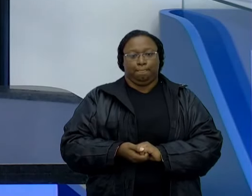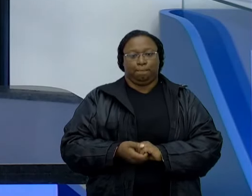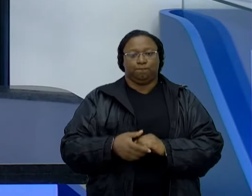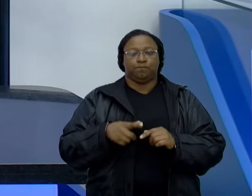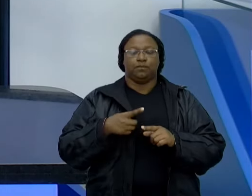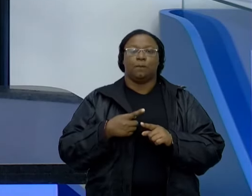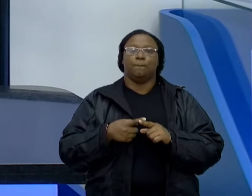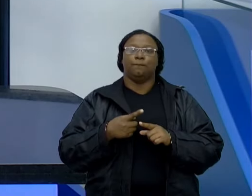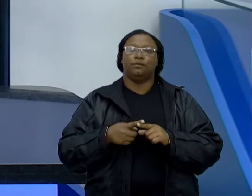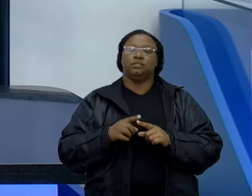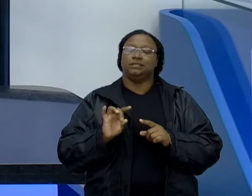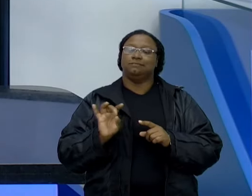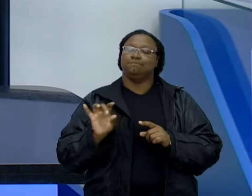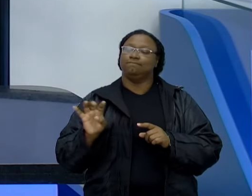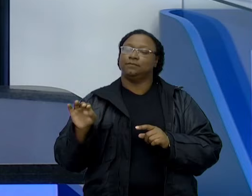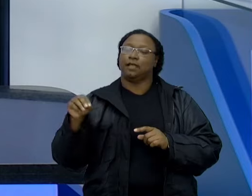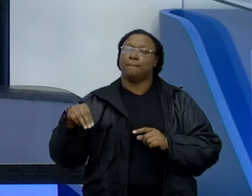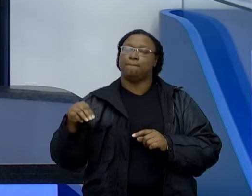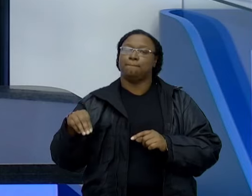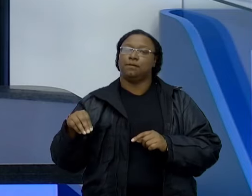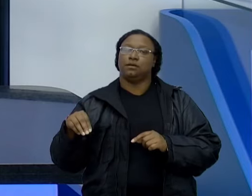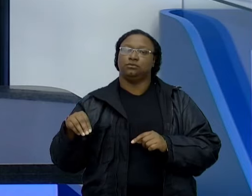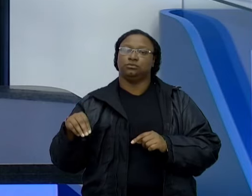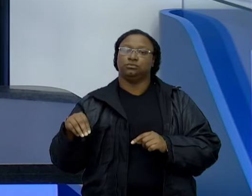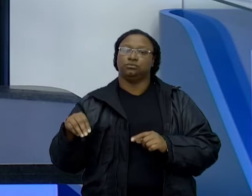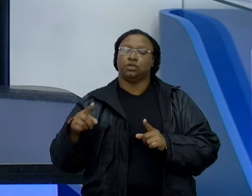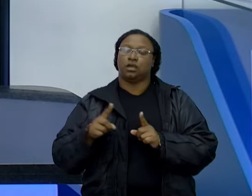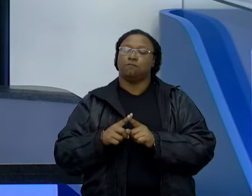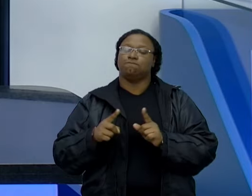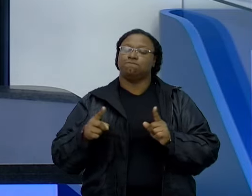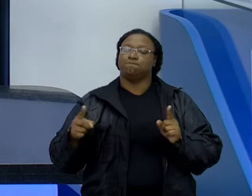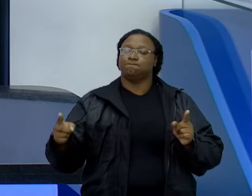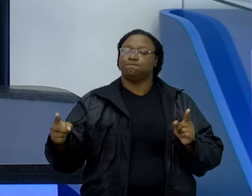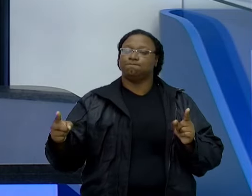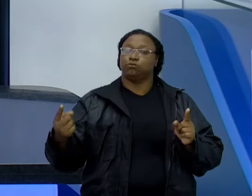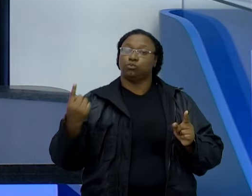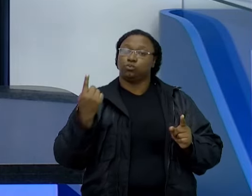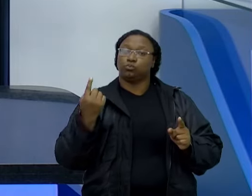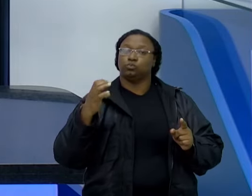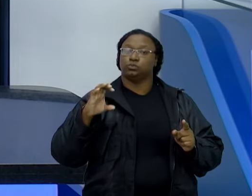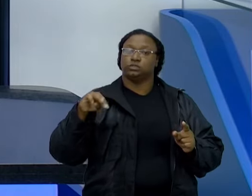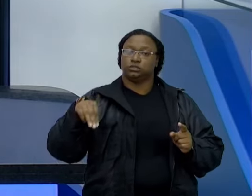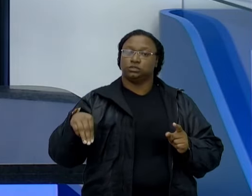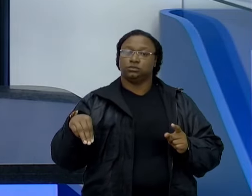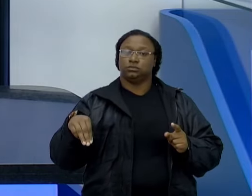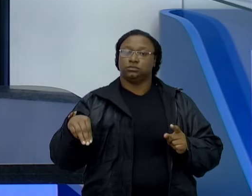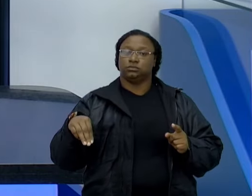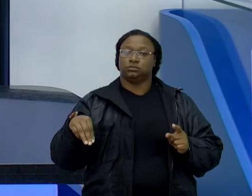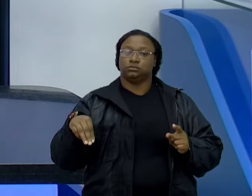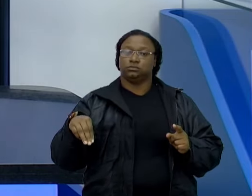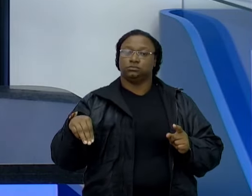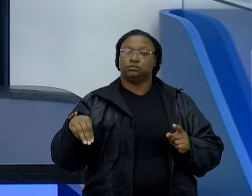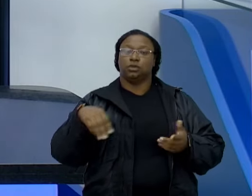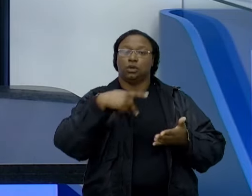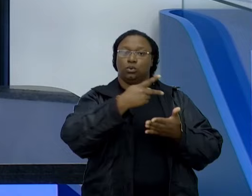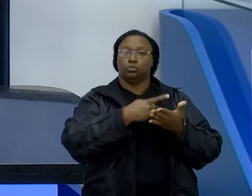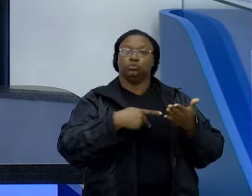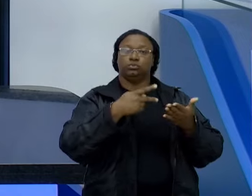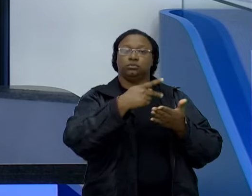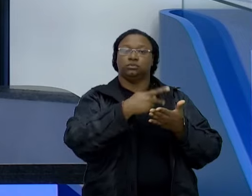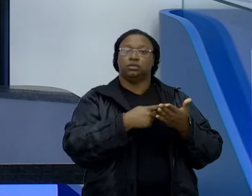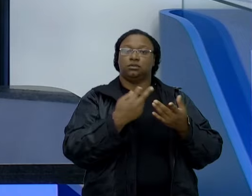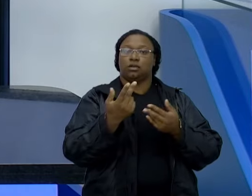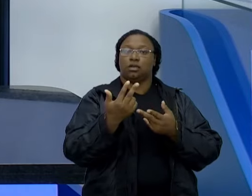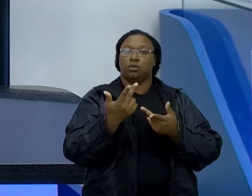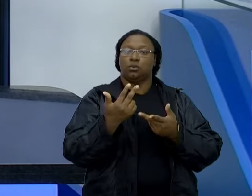porque cada metro corresponde a 1 centímetro. 1 centímetro são, no desenho vai ser